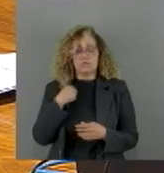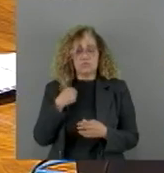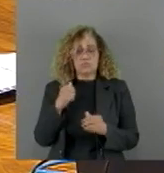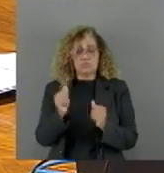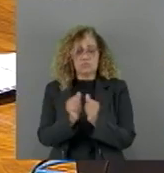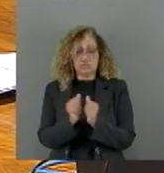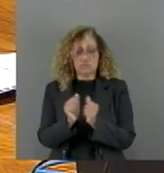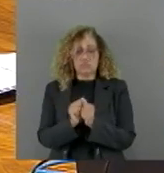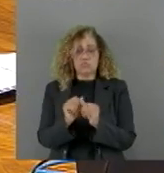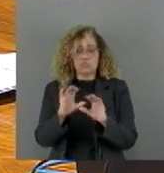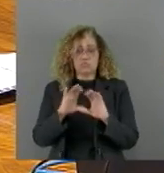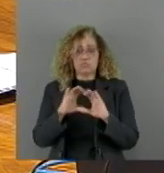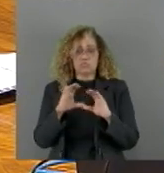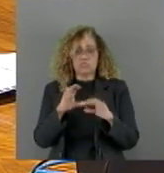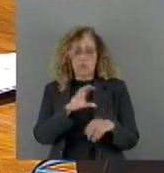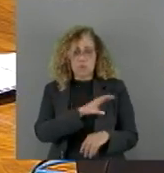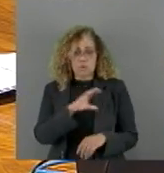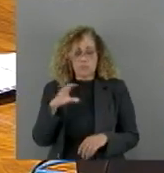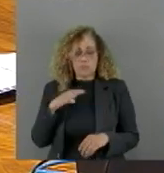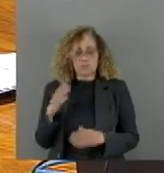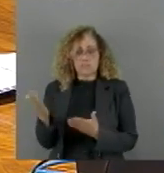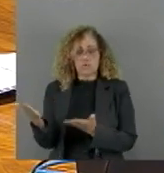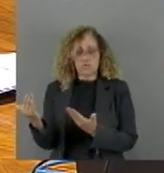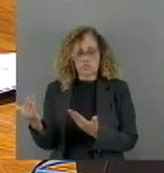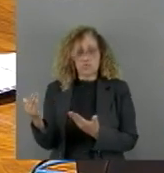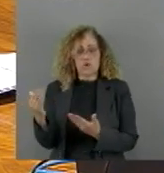Jovens Senadores, elegemos lá